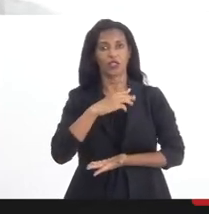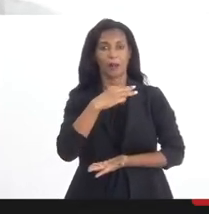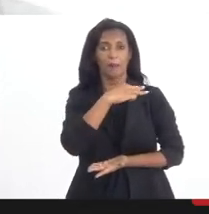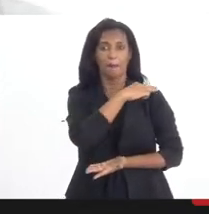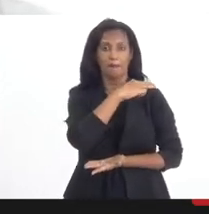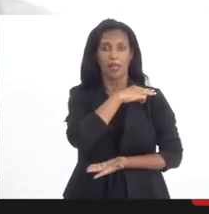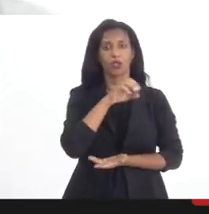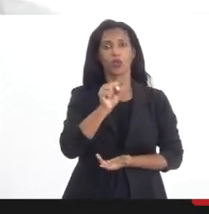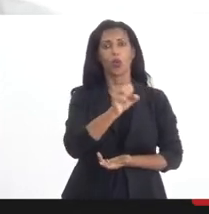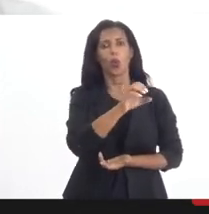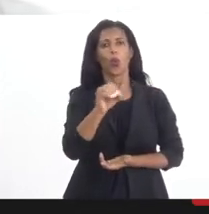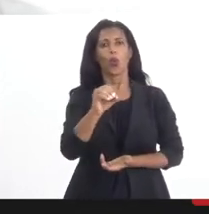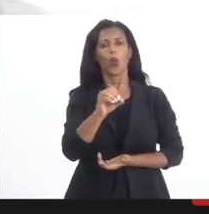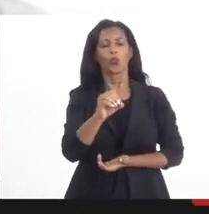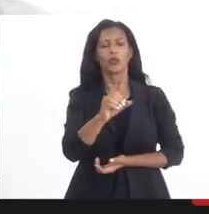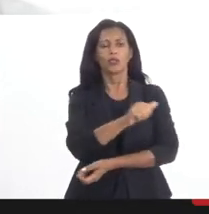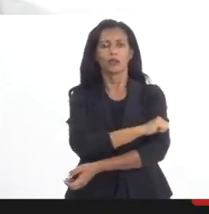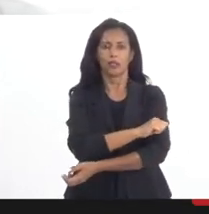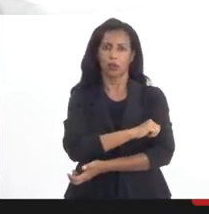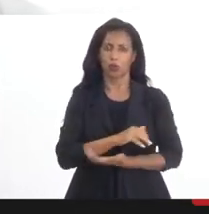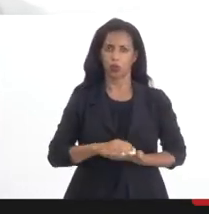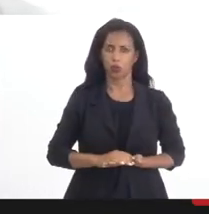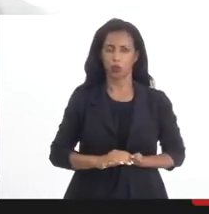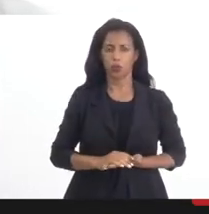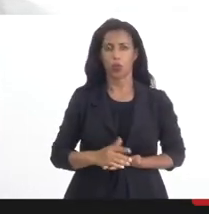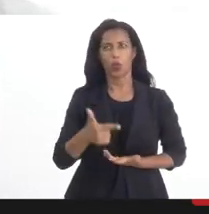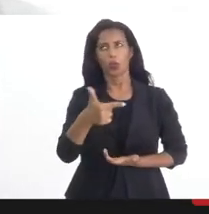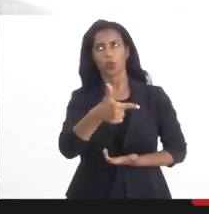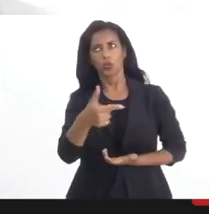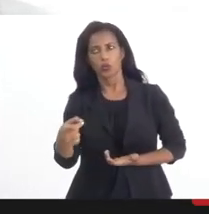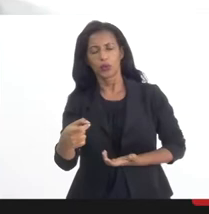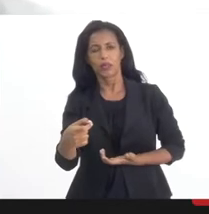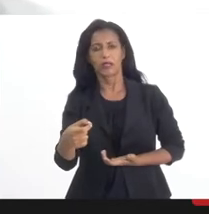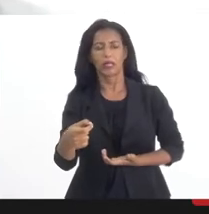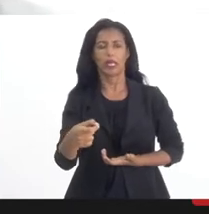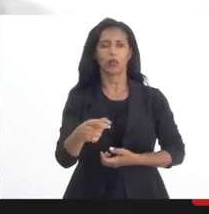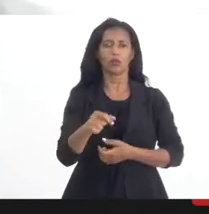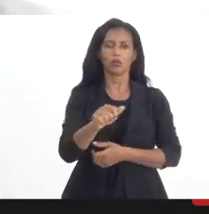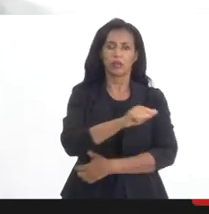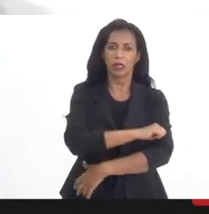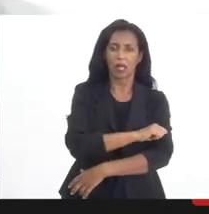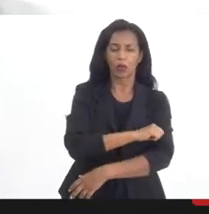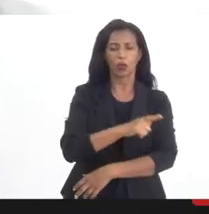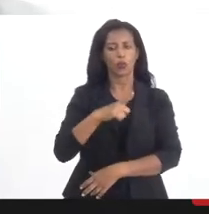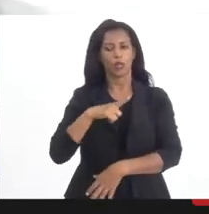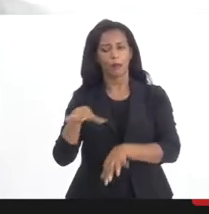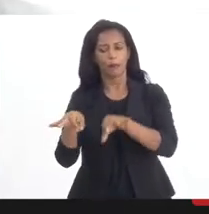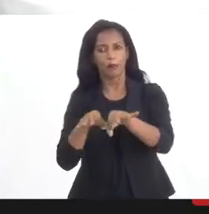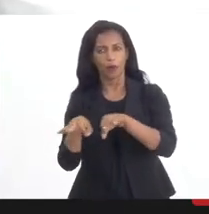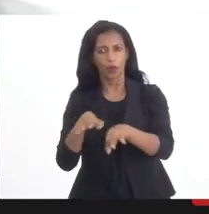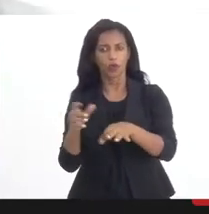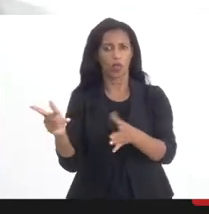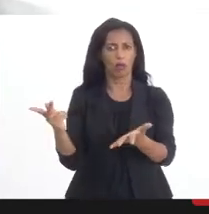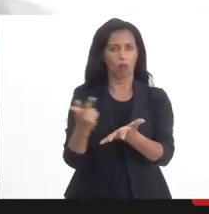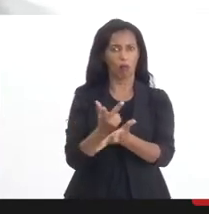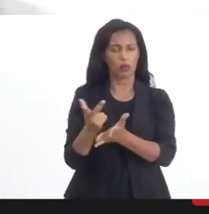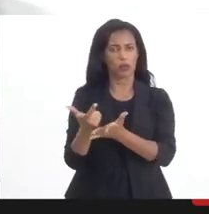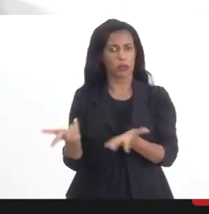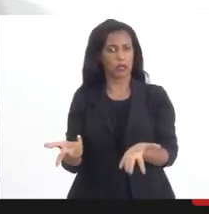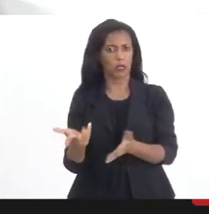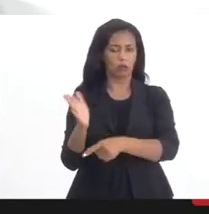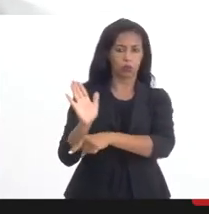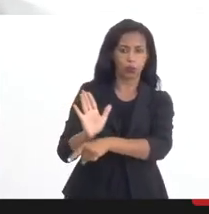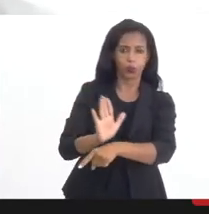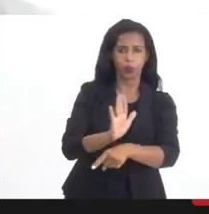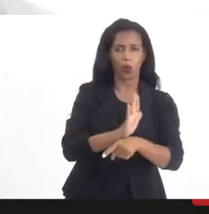integrado, 800 alunos, subsequente, 200 alunos. A gente tem os projetos acontecendo federais, os novos caminhos, atendendo